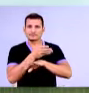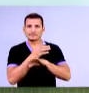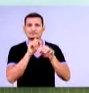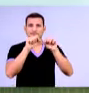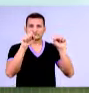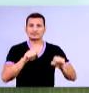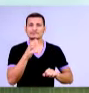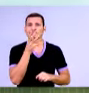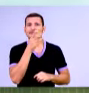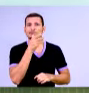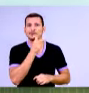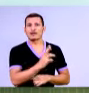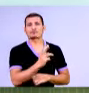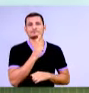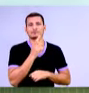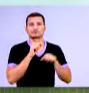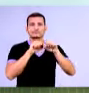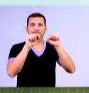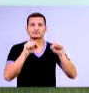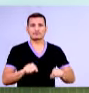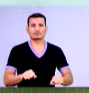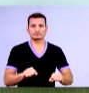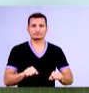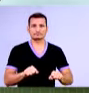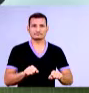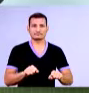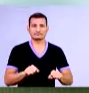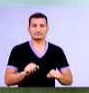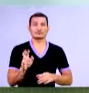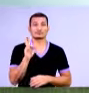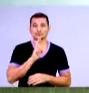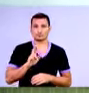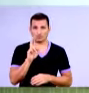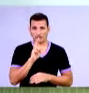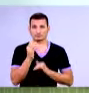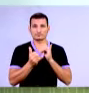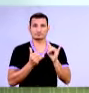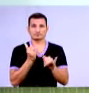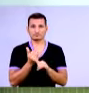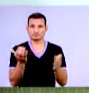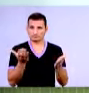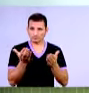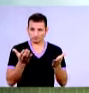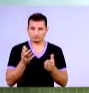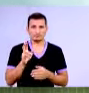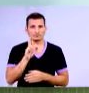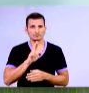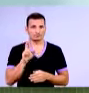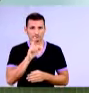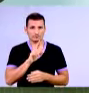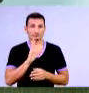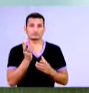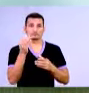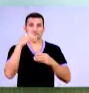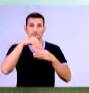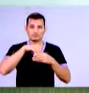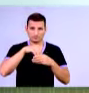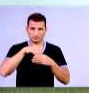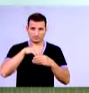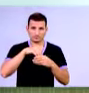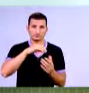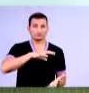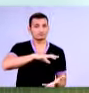demorar para receber a resposta de um sistema. O usuário de internet hoje, o usuário que está inserido